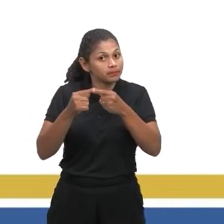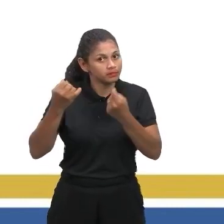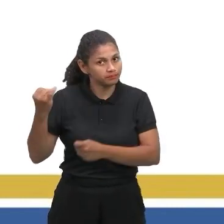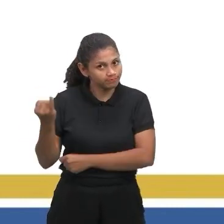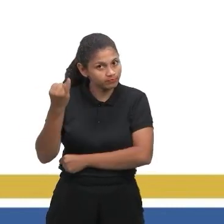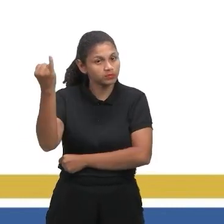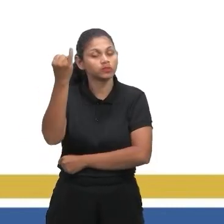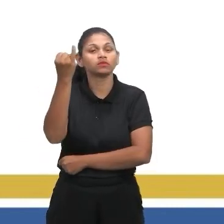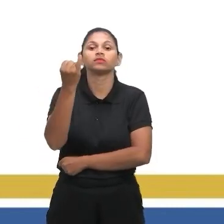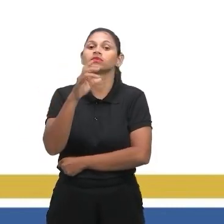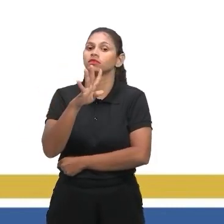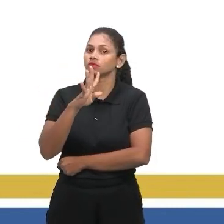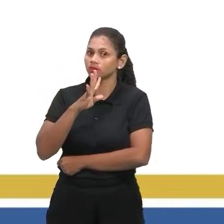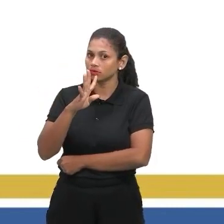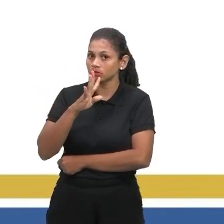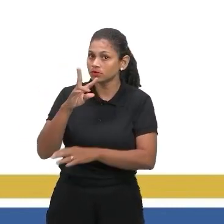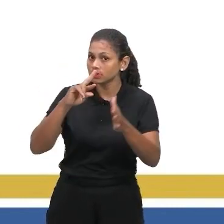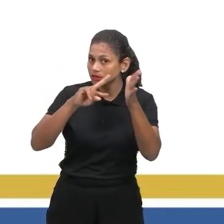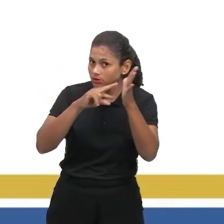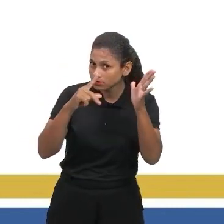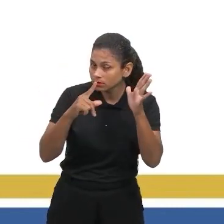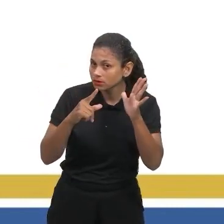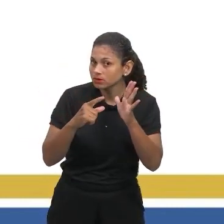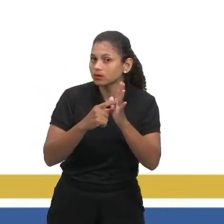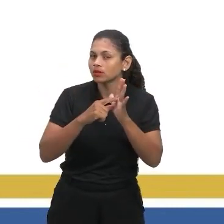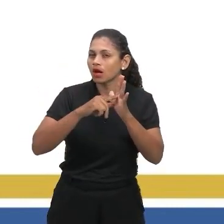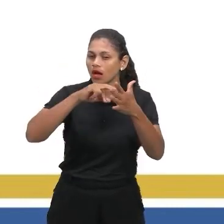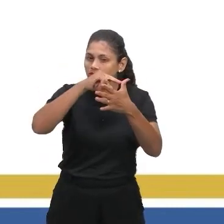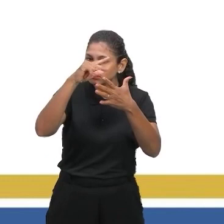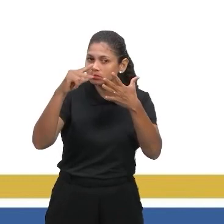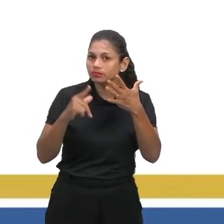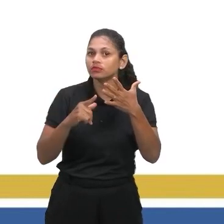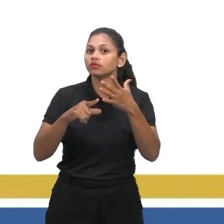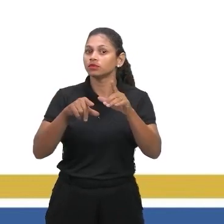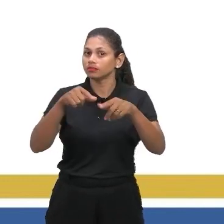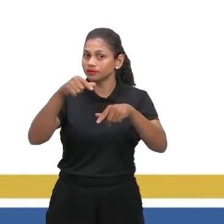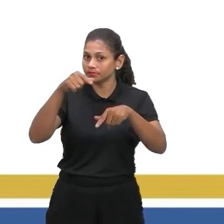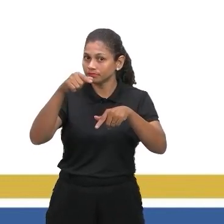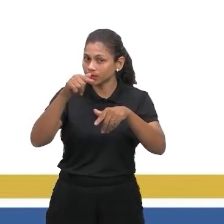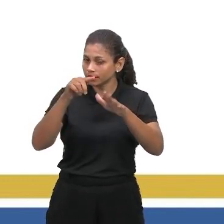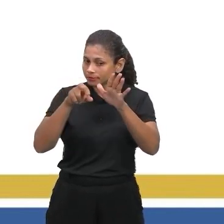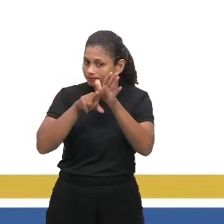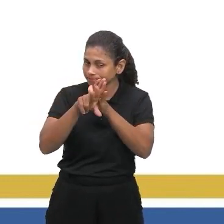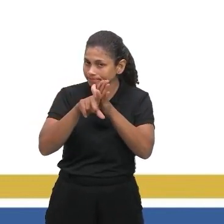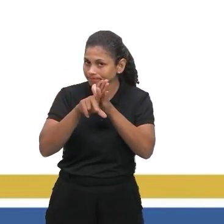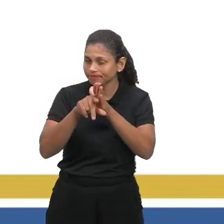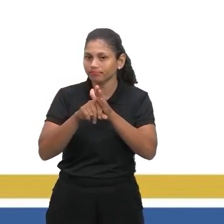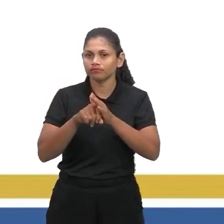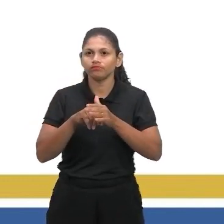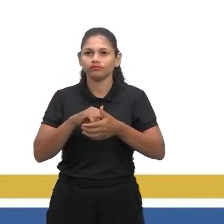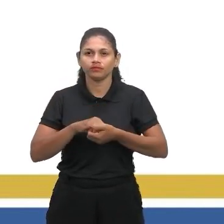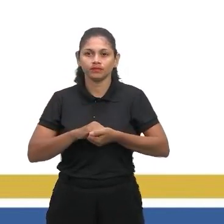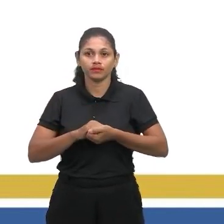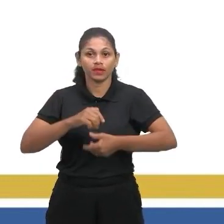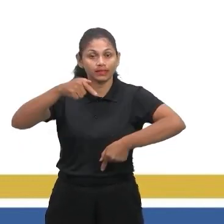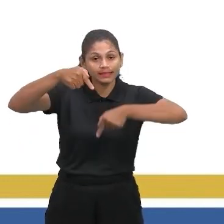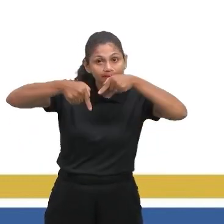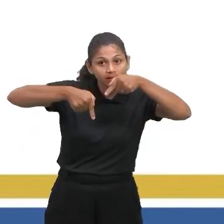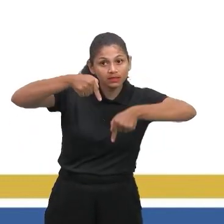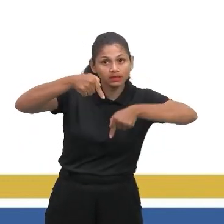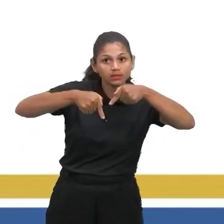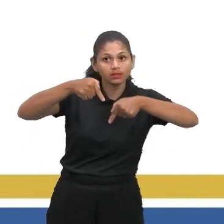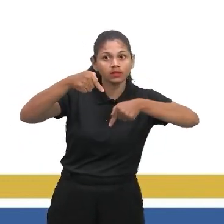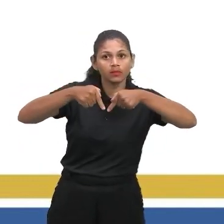conceitos da biologia. Além disso, temos aqui a química. Observe que a química ela está distante, mas olha o pé da química. Onde que ela está